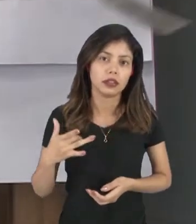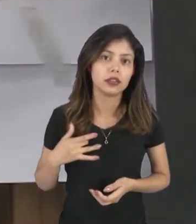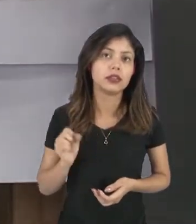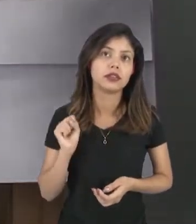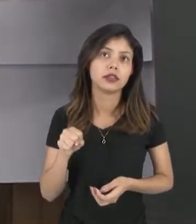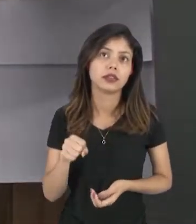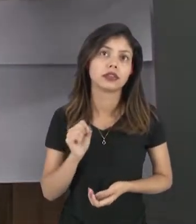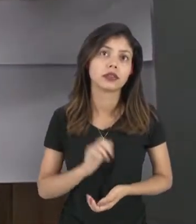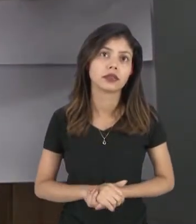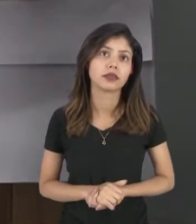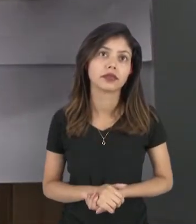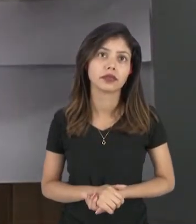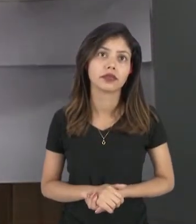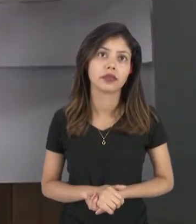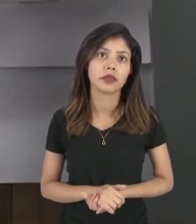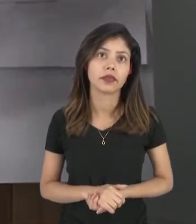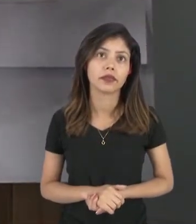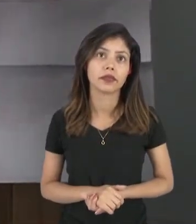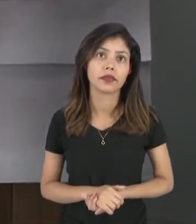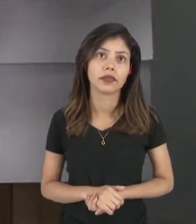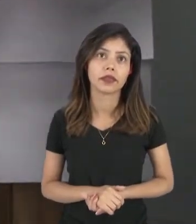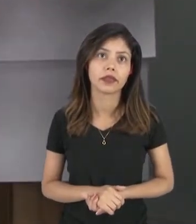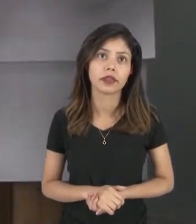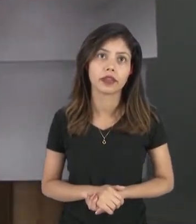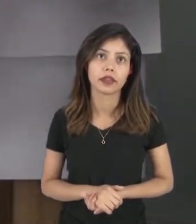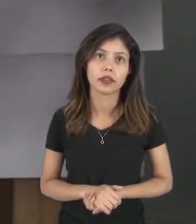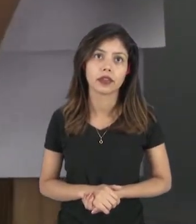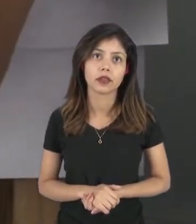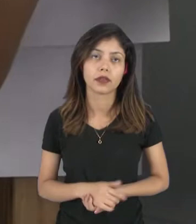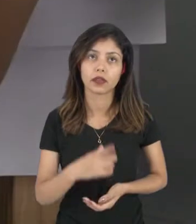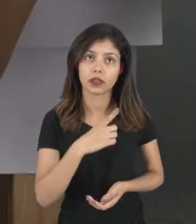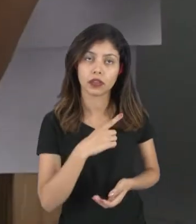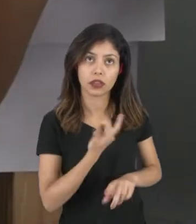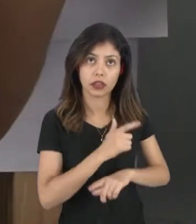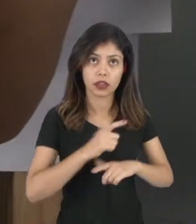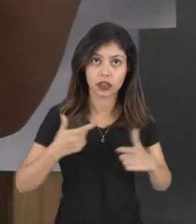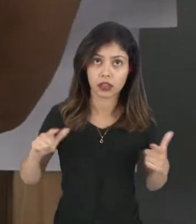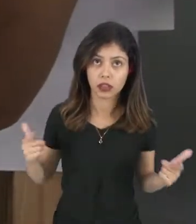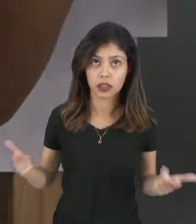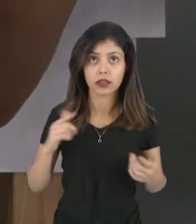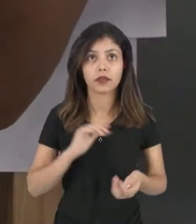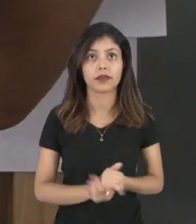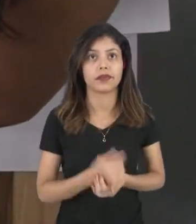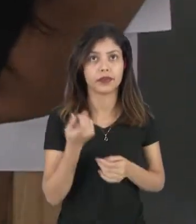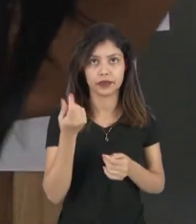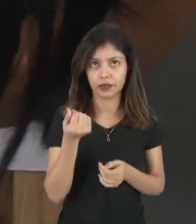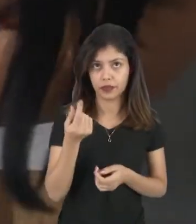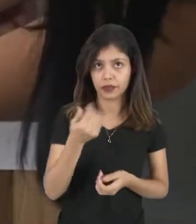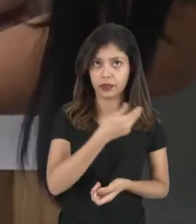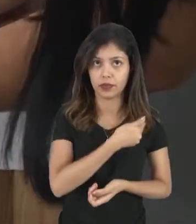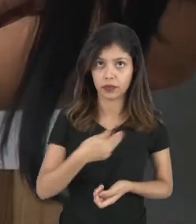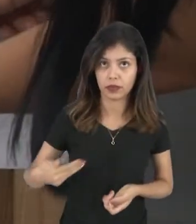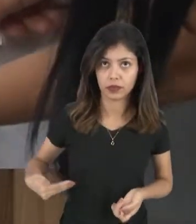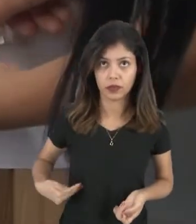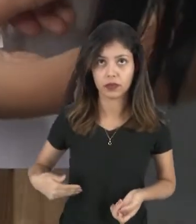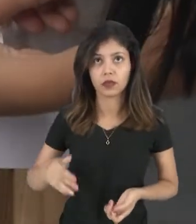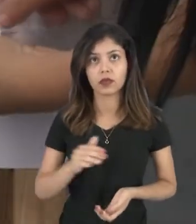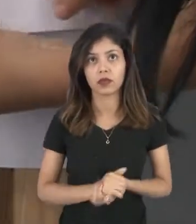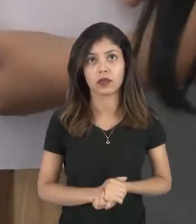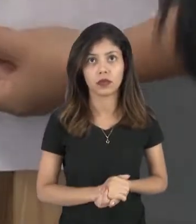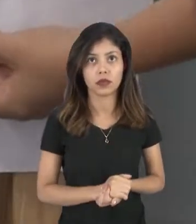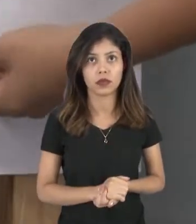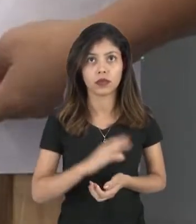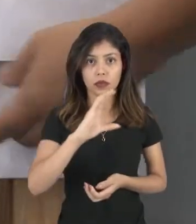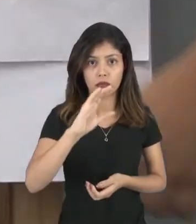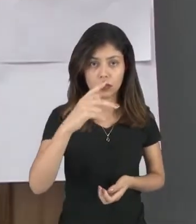saúde. Aí ele coloca aí, ó. Porque houve grandes investimentos de dinheiro público